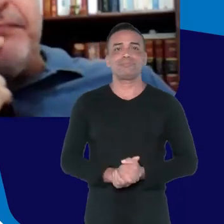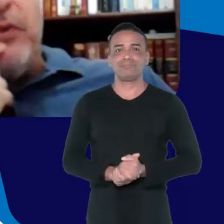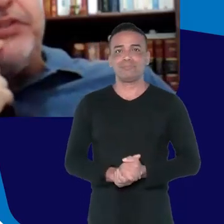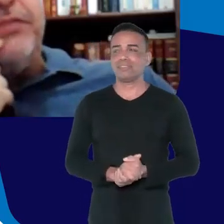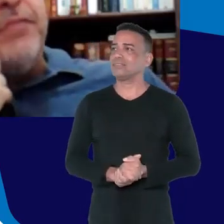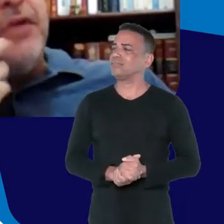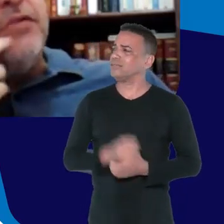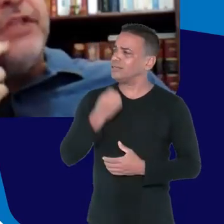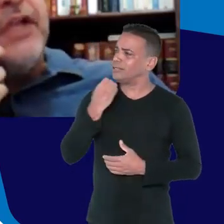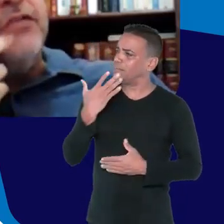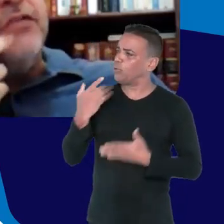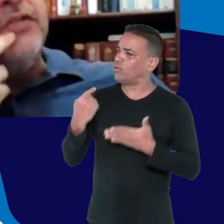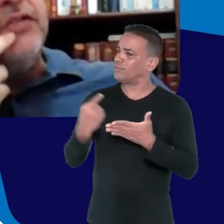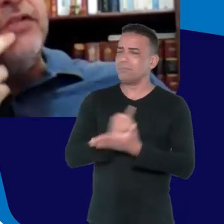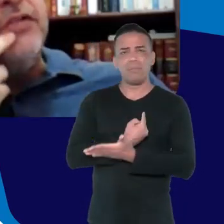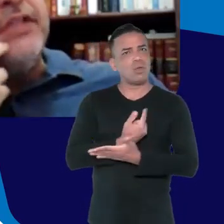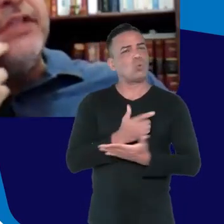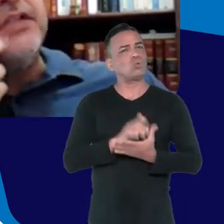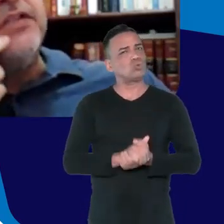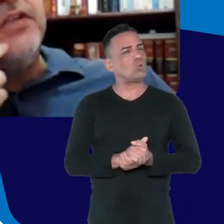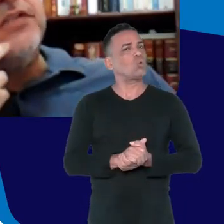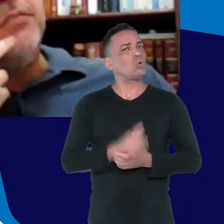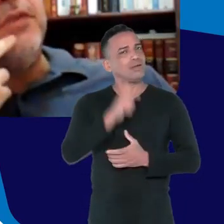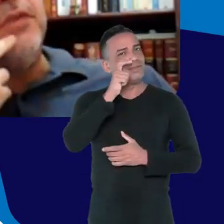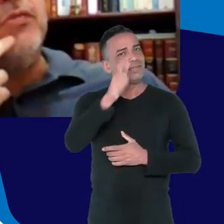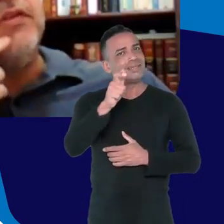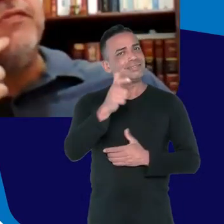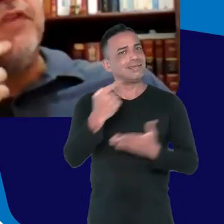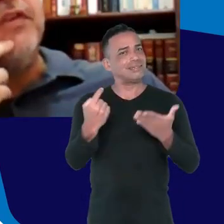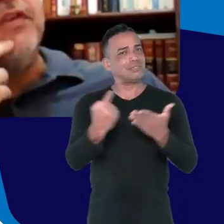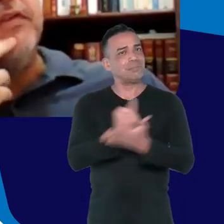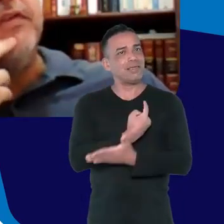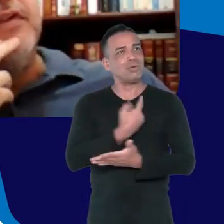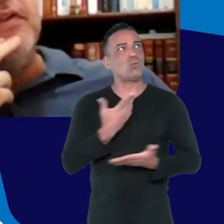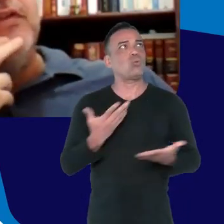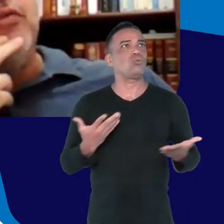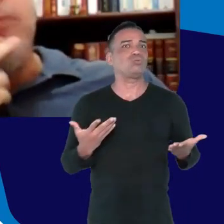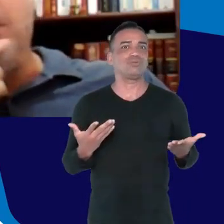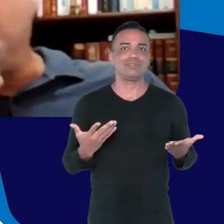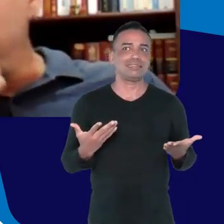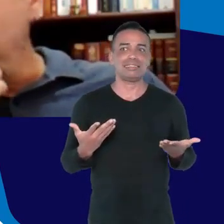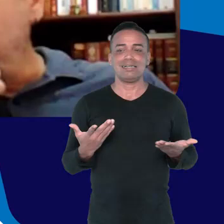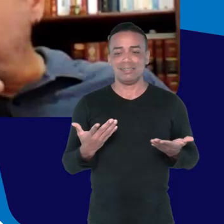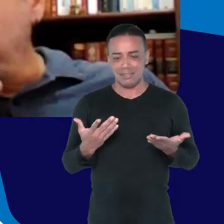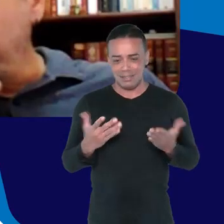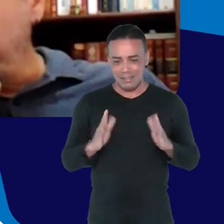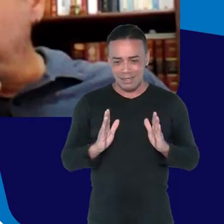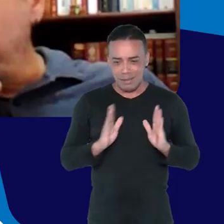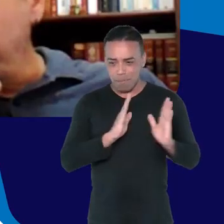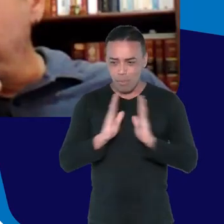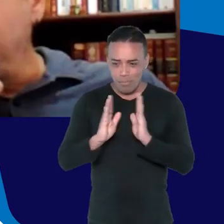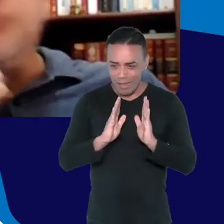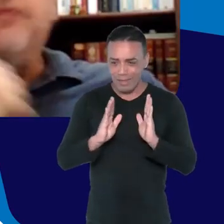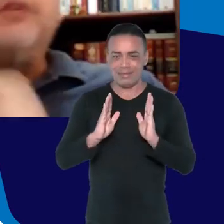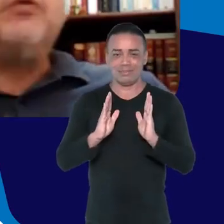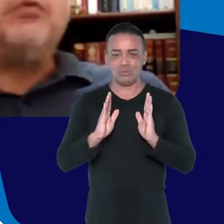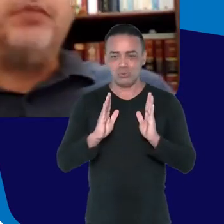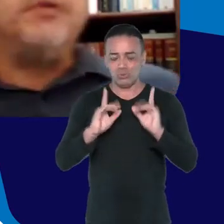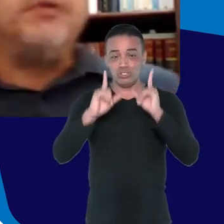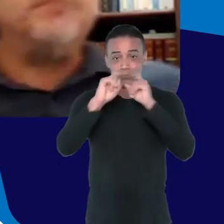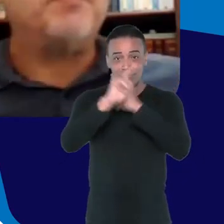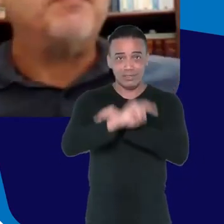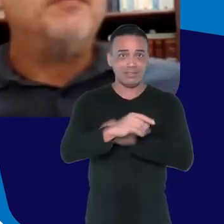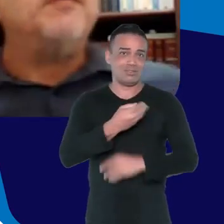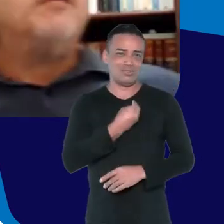Que bom você ter perguntado isso, que interessante. E essa pergunta vem num momento muito difícil